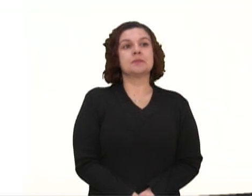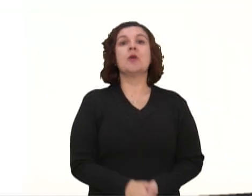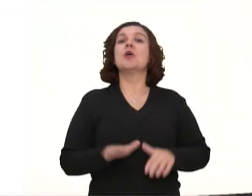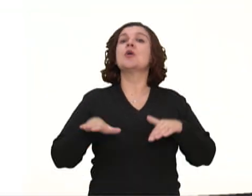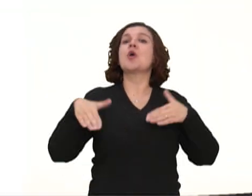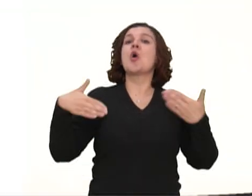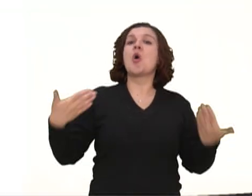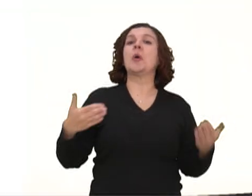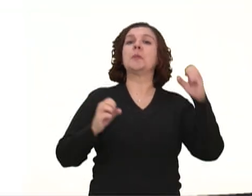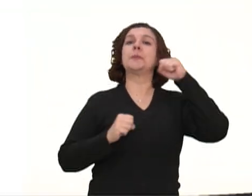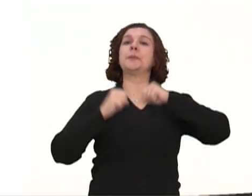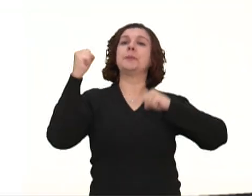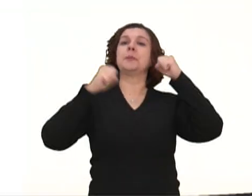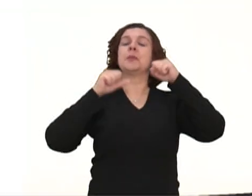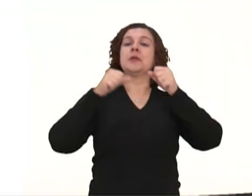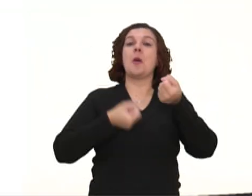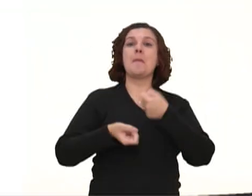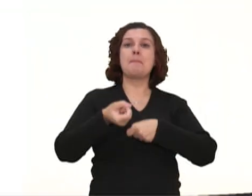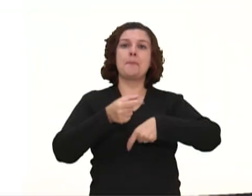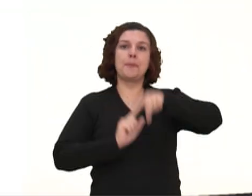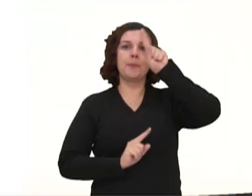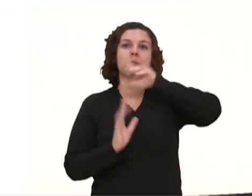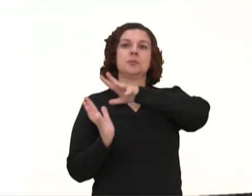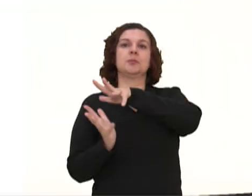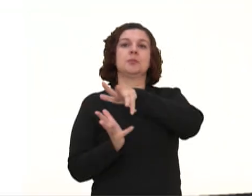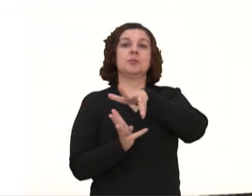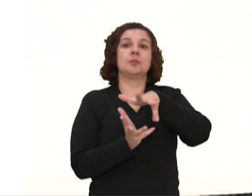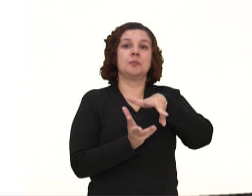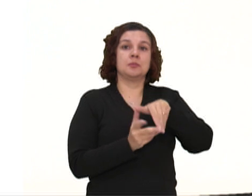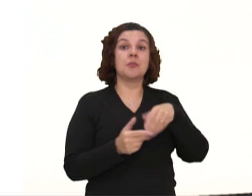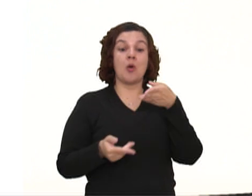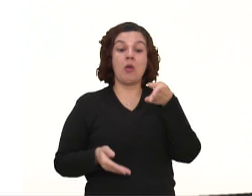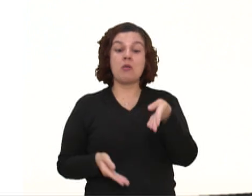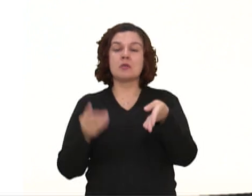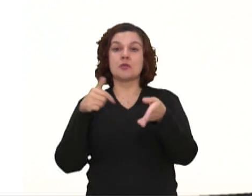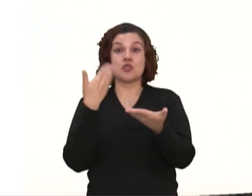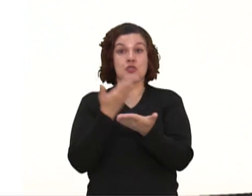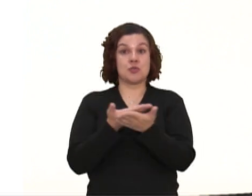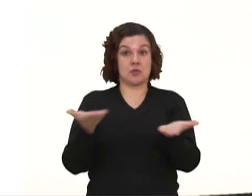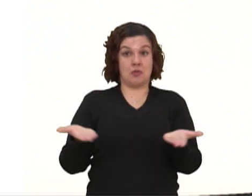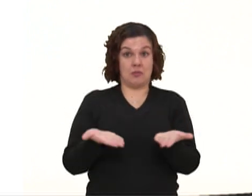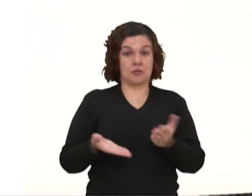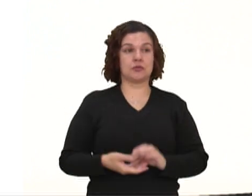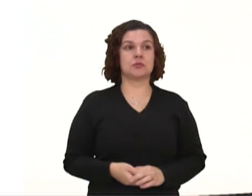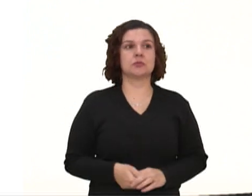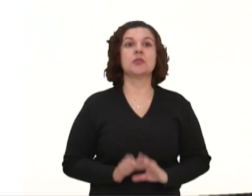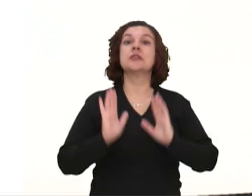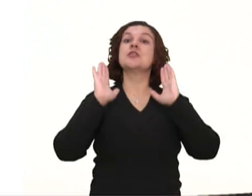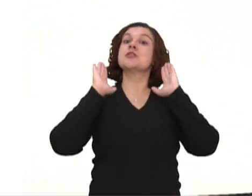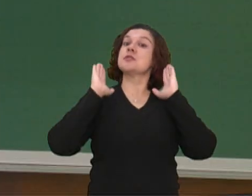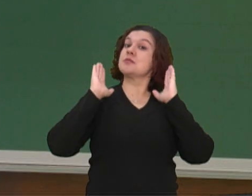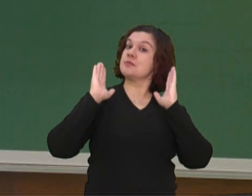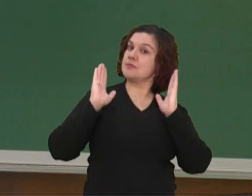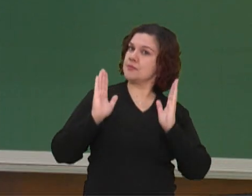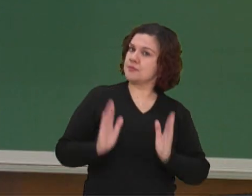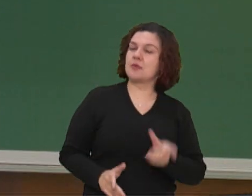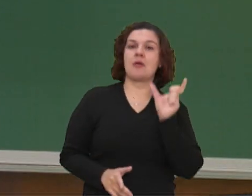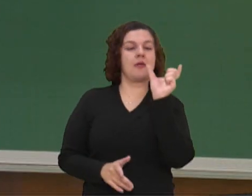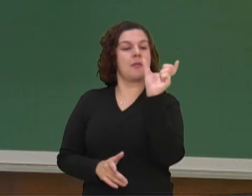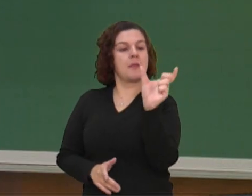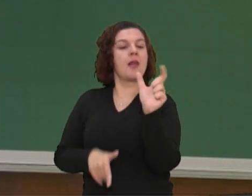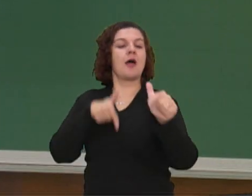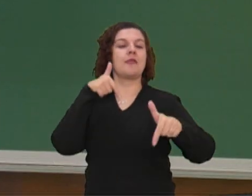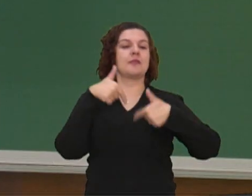Como a industrialização alterou o trabalho no mundo? Então, essa é a ideia que nós queremos trazer hoje da aula. Nós já sabemos o que é o trabalho,